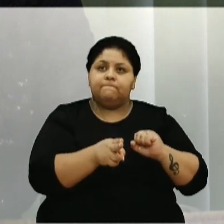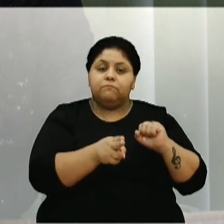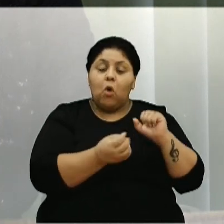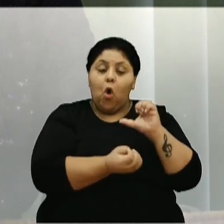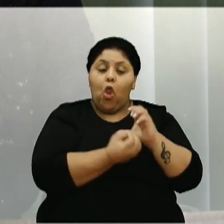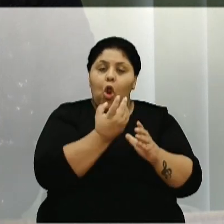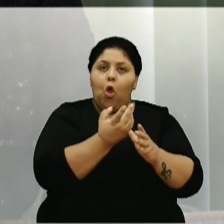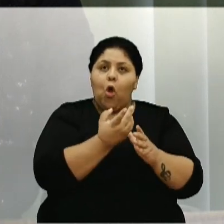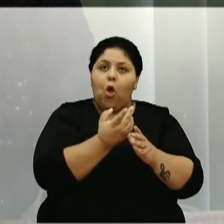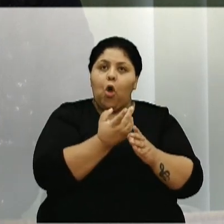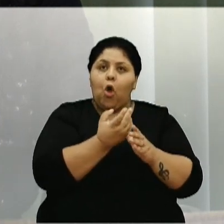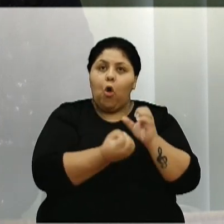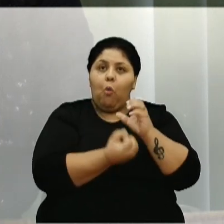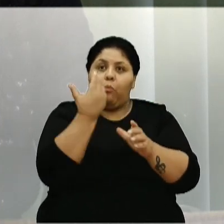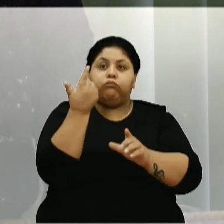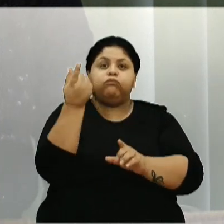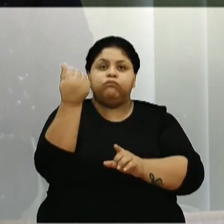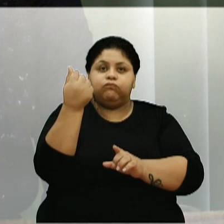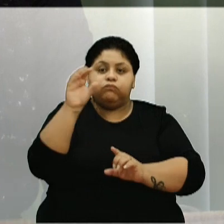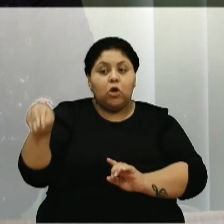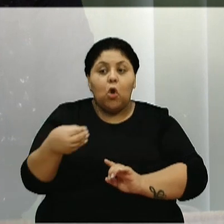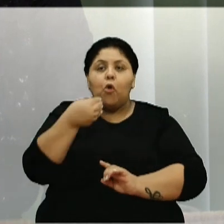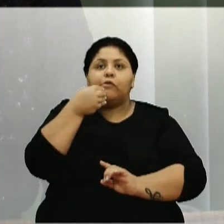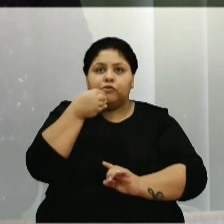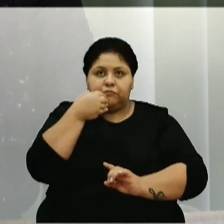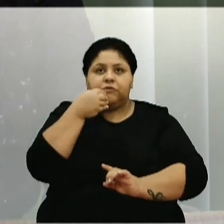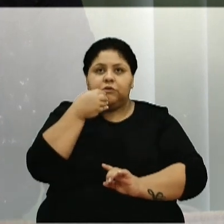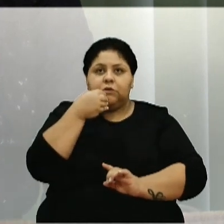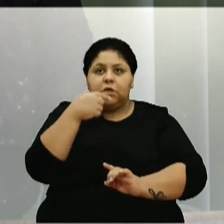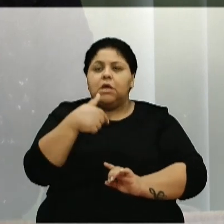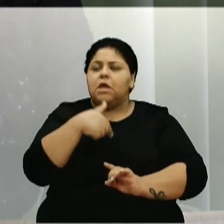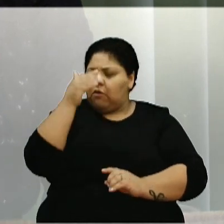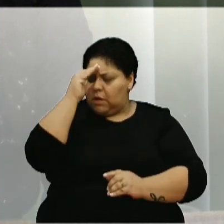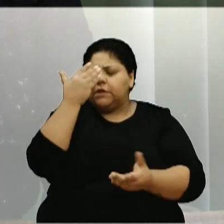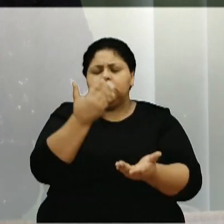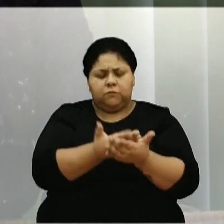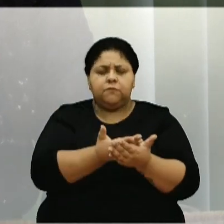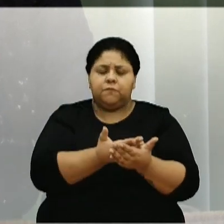produzindo, gerando riqueza, gerando oportunidade. E eu não tenho dúvida que